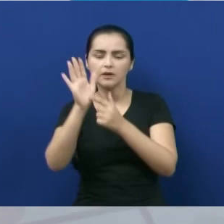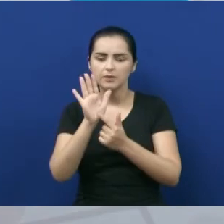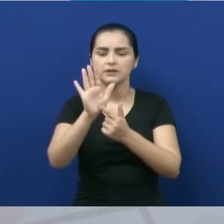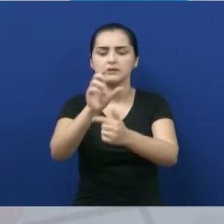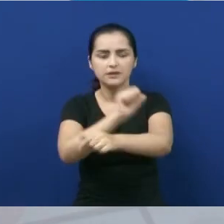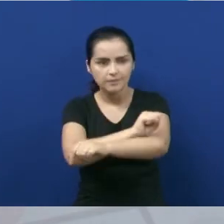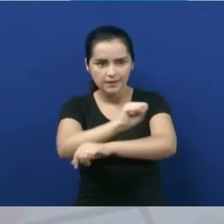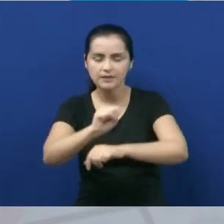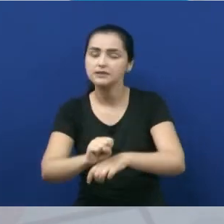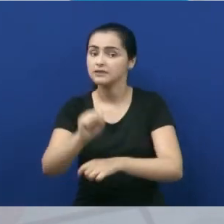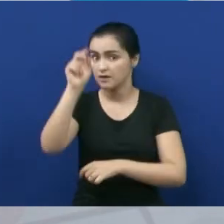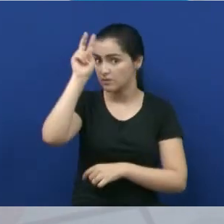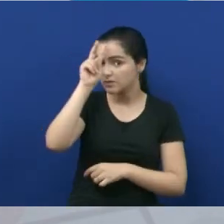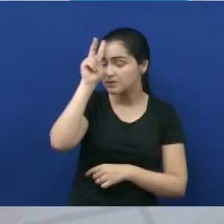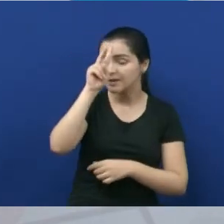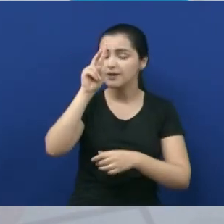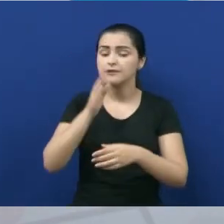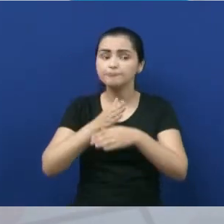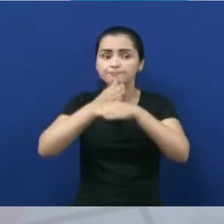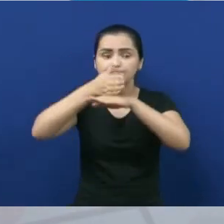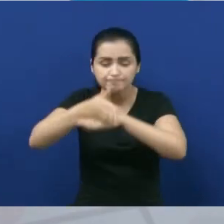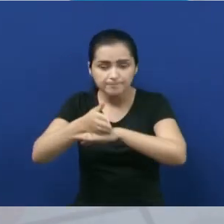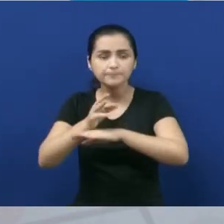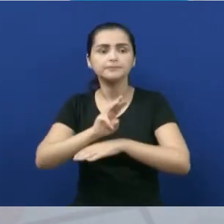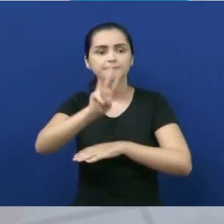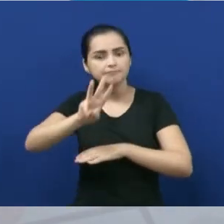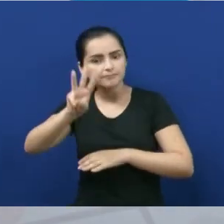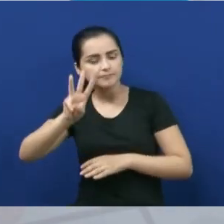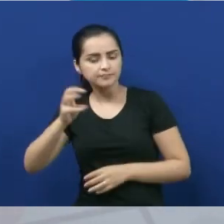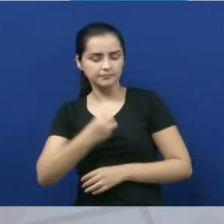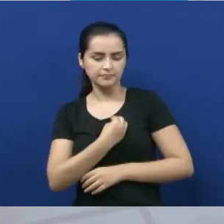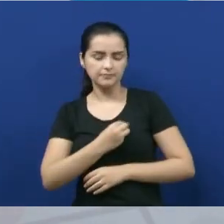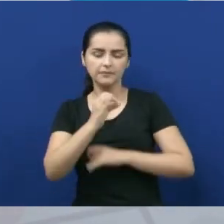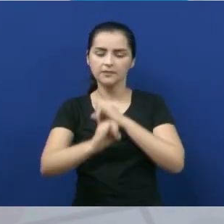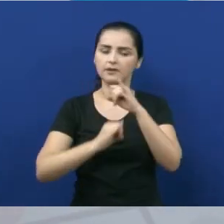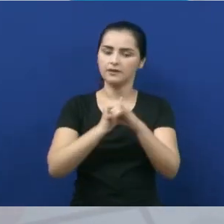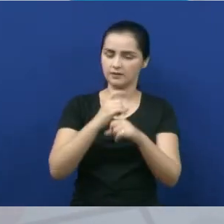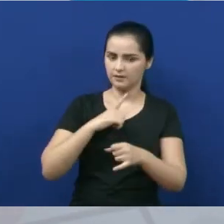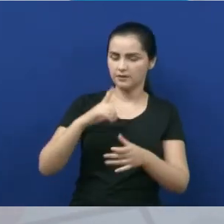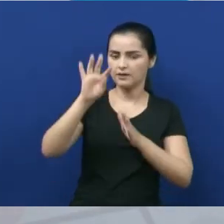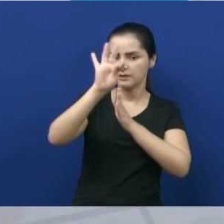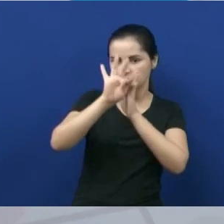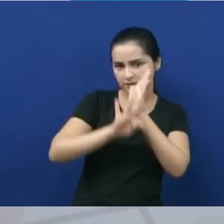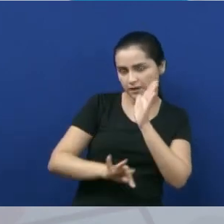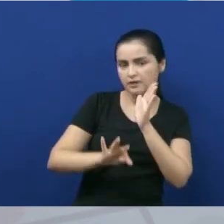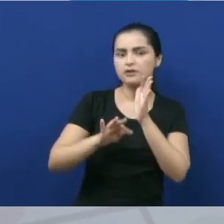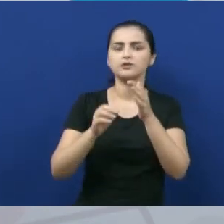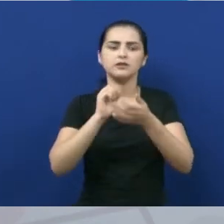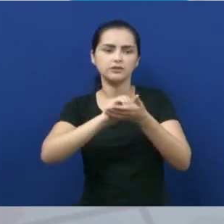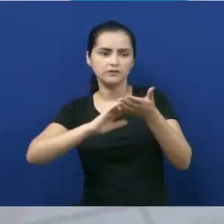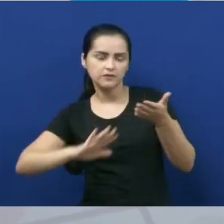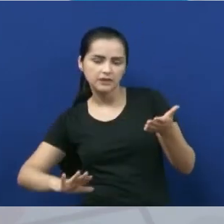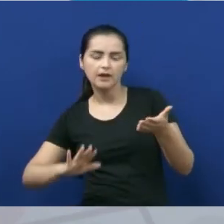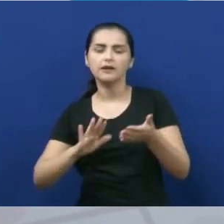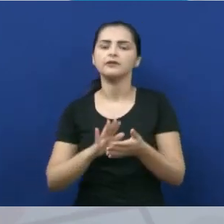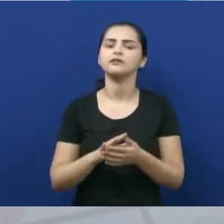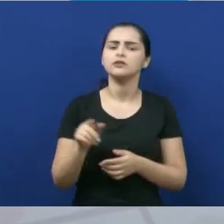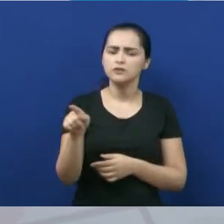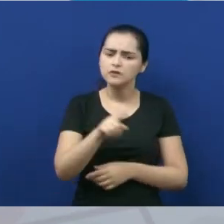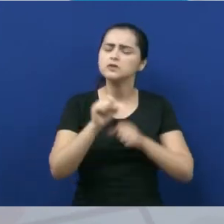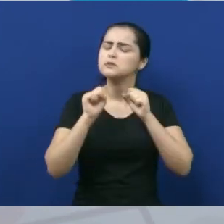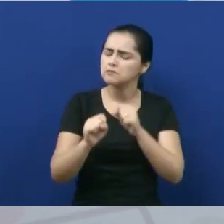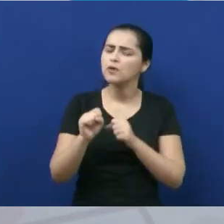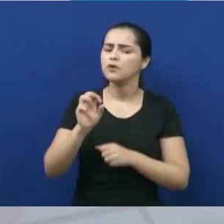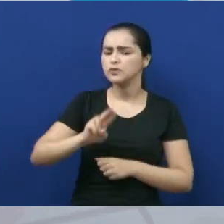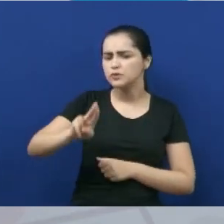não esqueçam de ir lá que eu deixei algumas dicas e atividades de textos e alguns blogs que vocês podem de repente